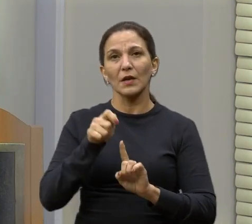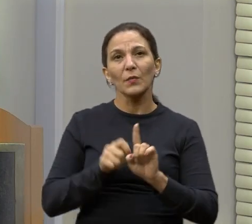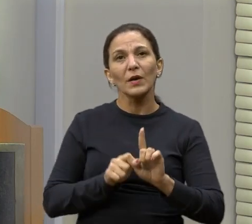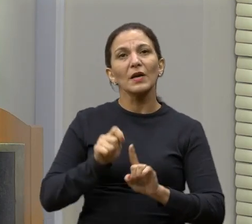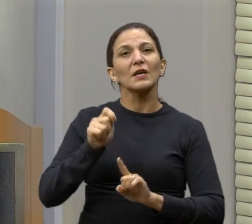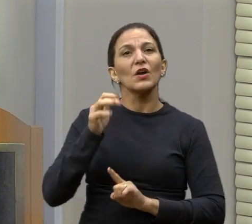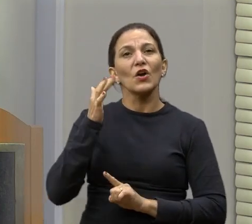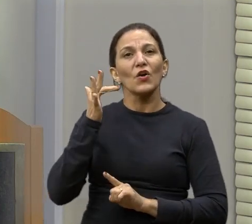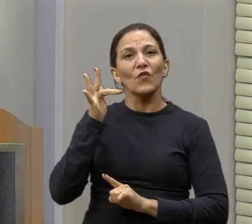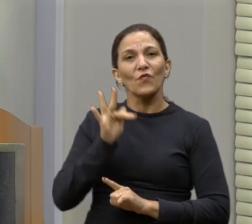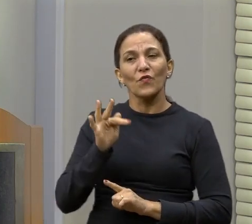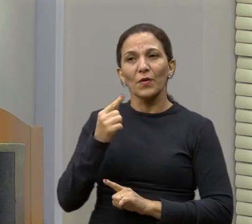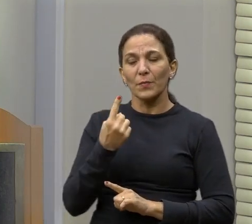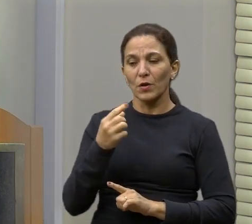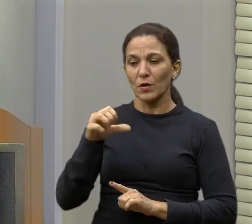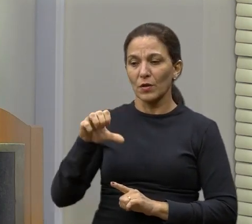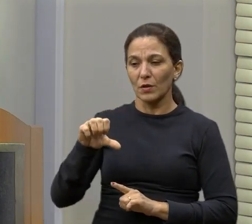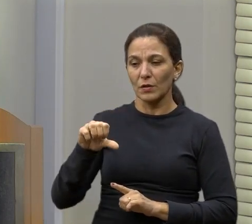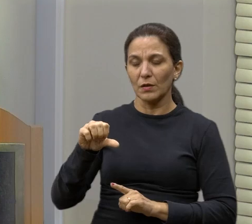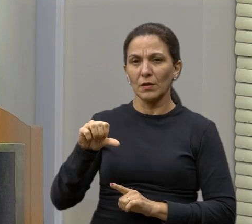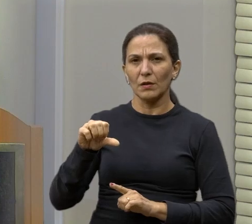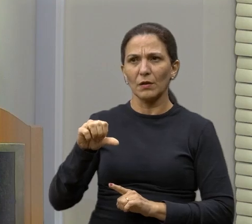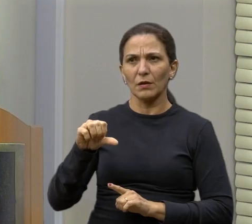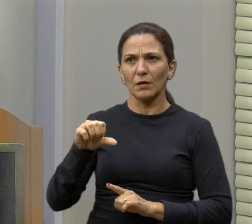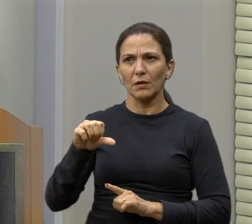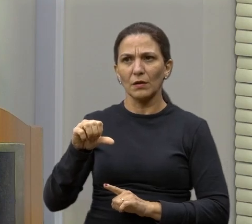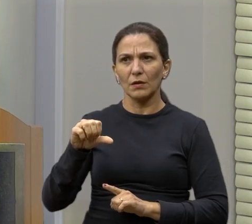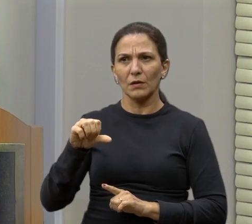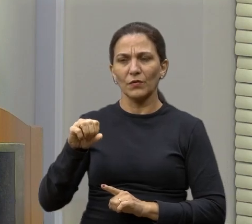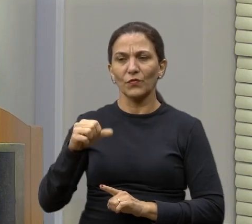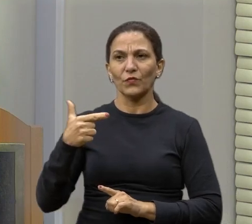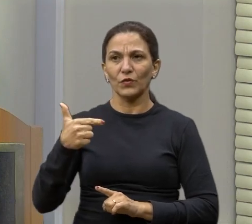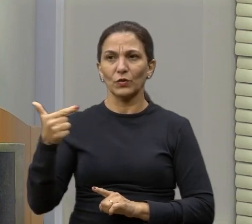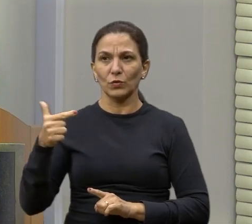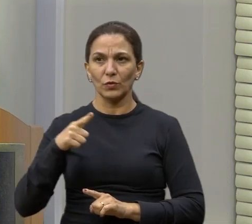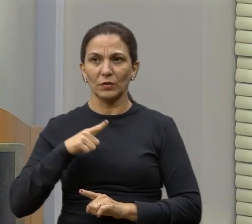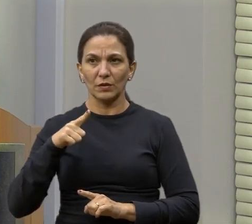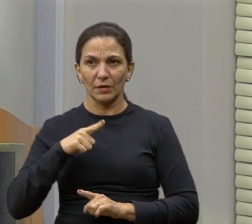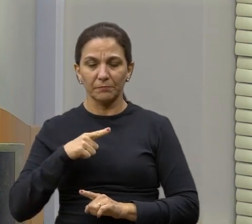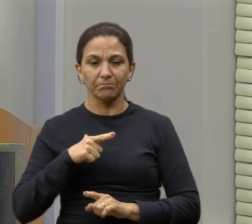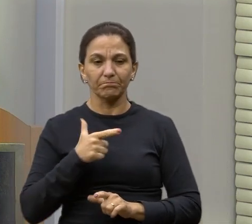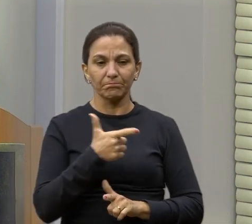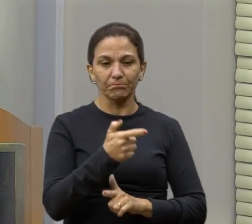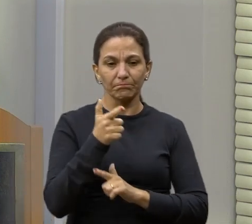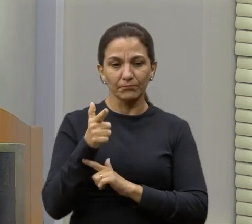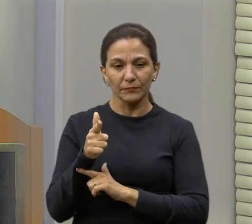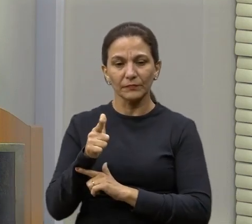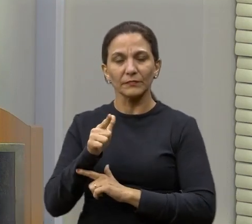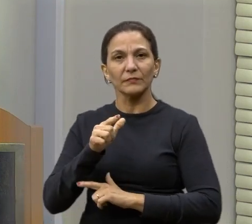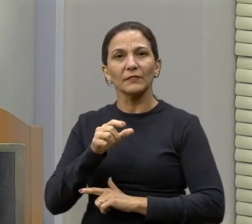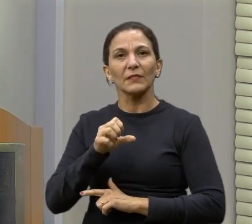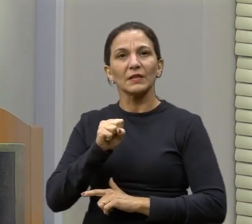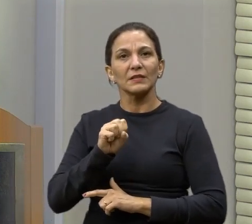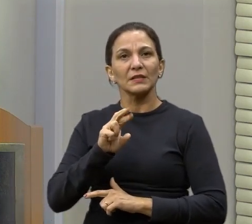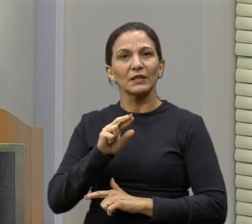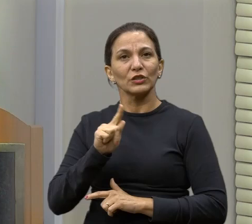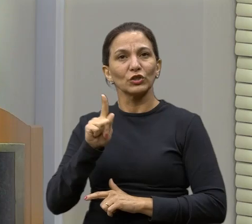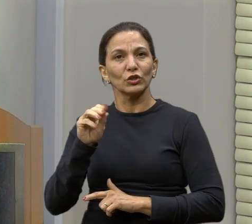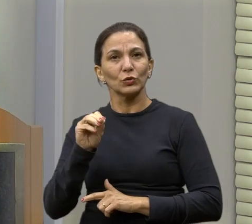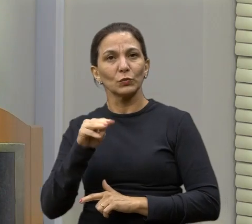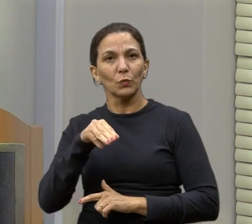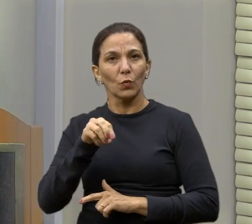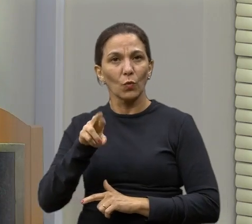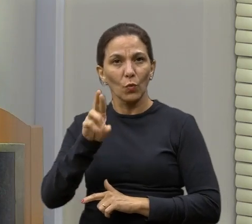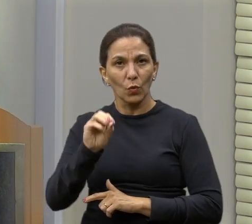22. A ele foi implicado um plano para assassinar o senador Sérgio Moro e o promotor Lincoln Gakia,